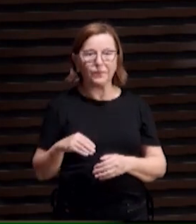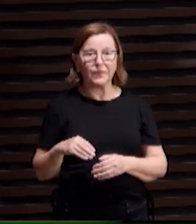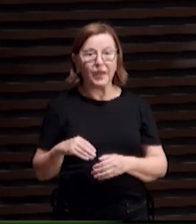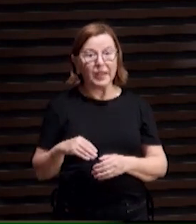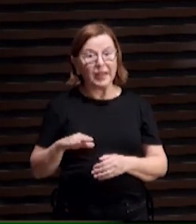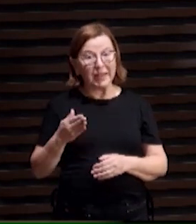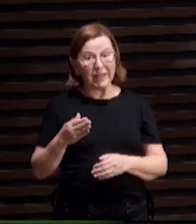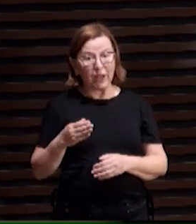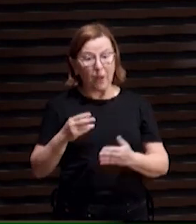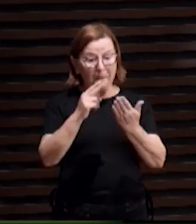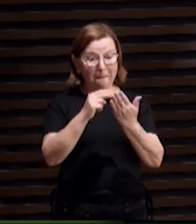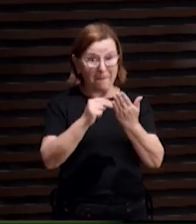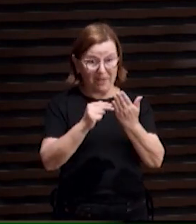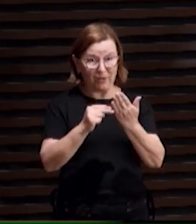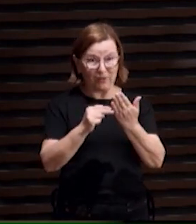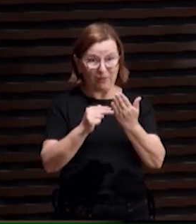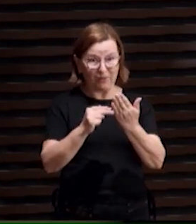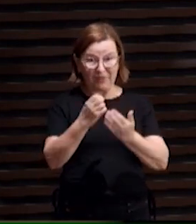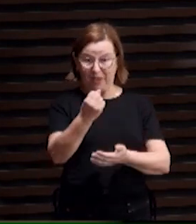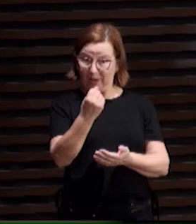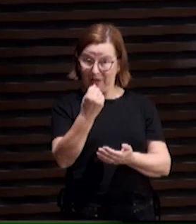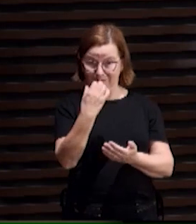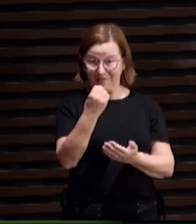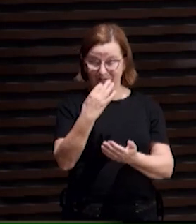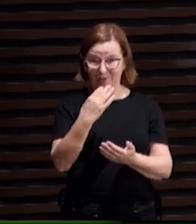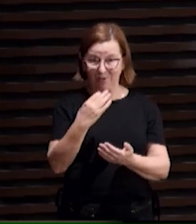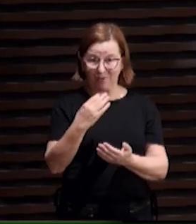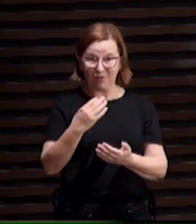filho, do amigo. Fez um retrato.